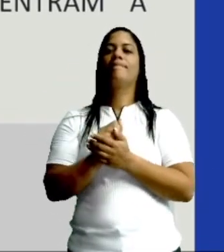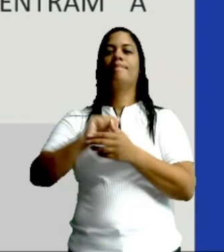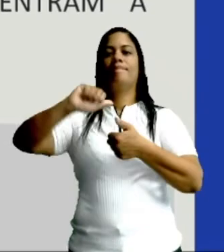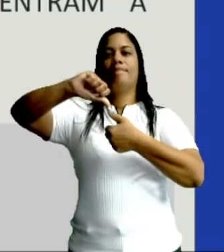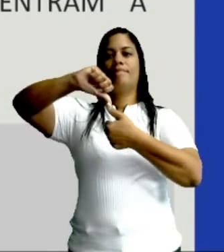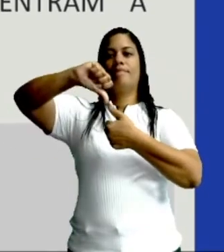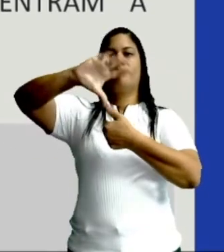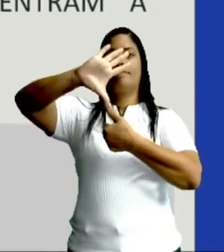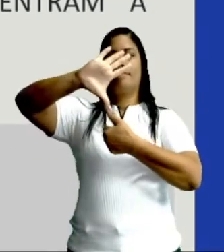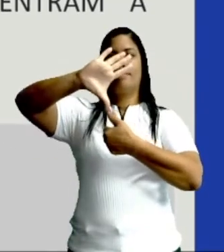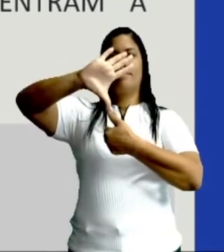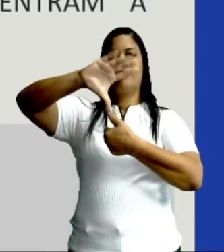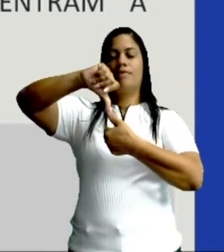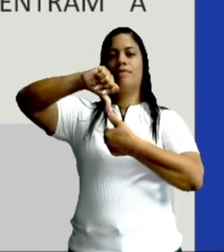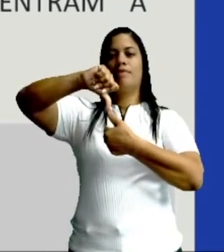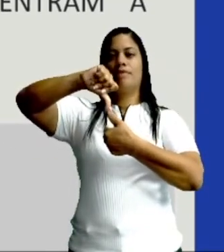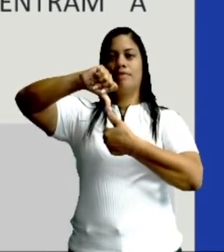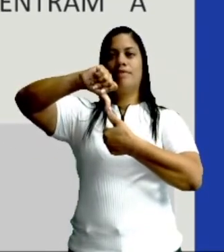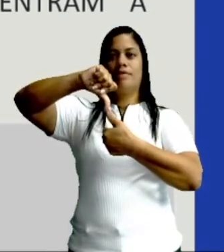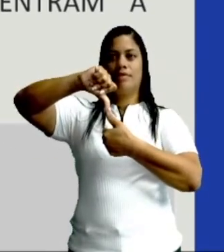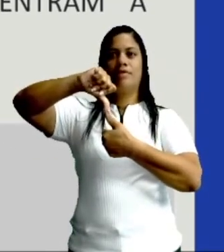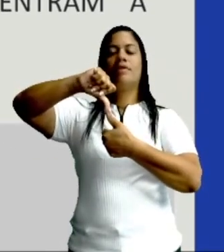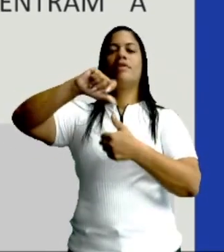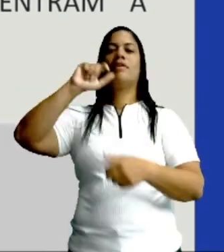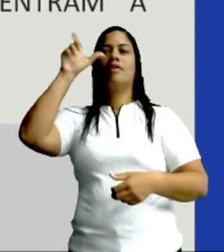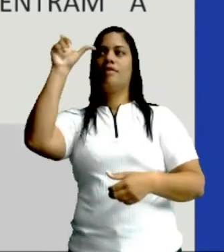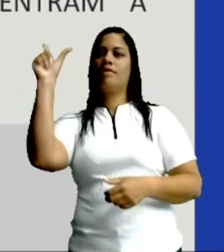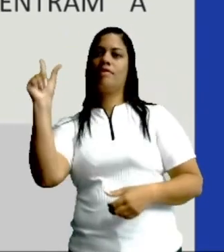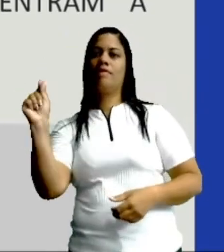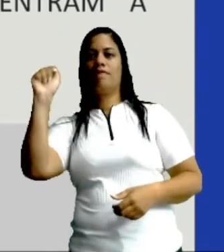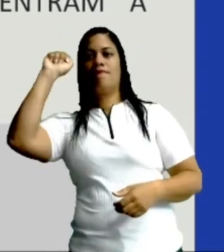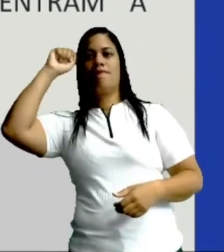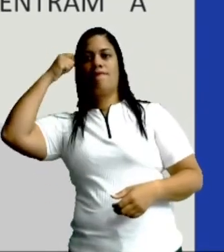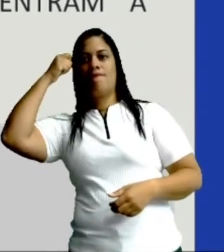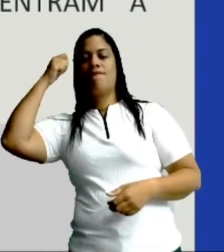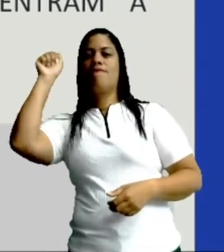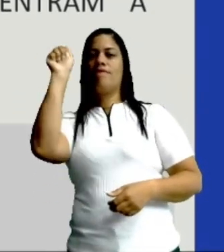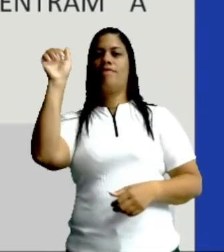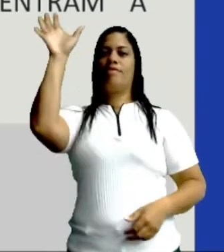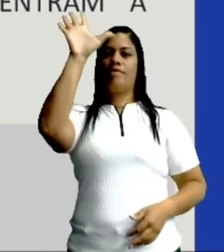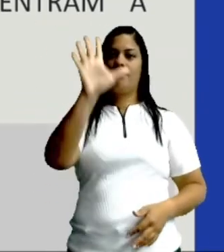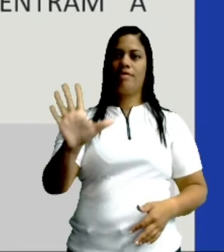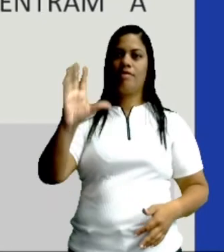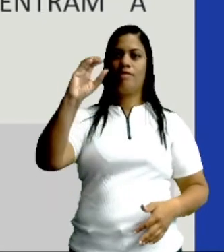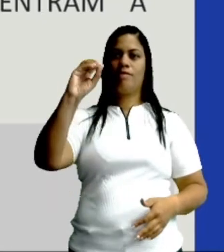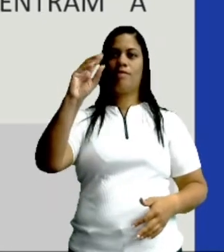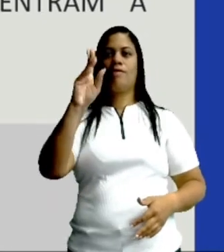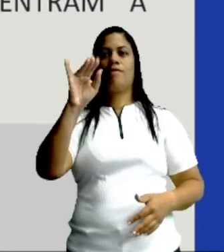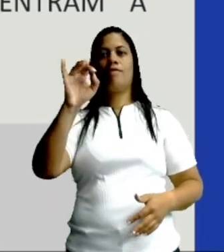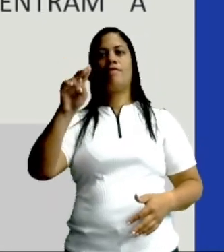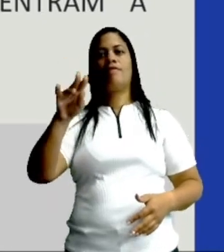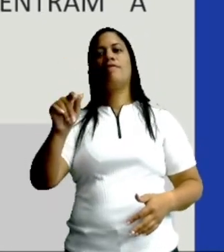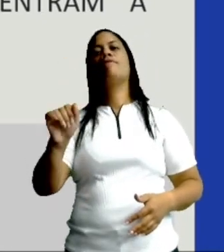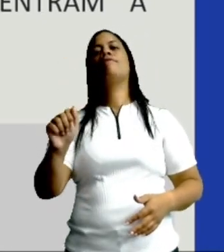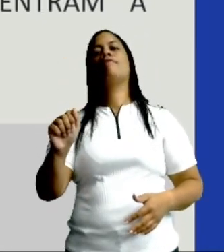América Central, na África, na Ásia e na Oceania. Todas as regiões